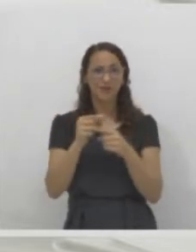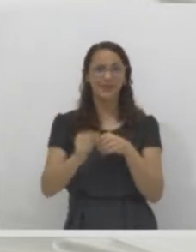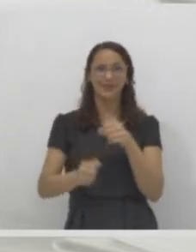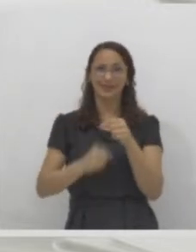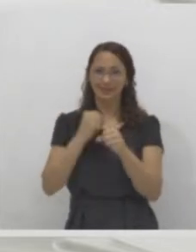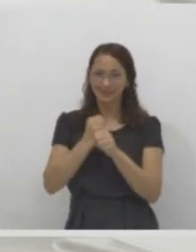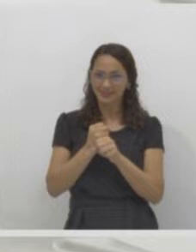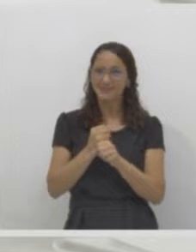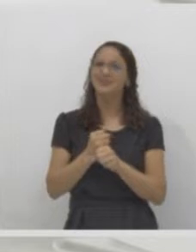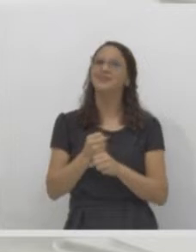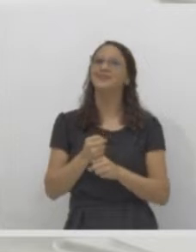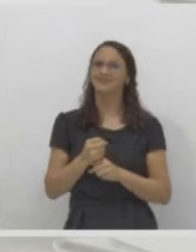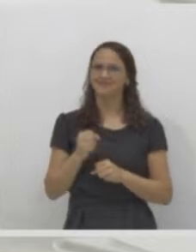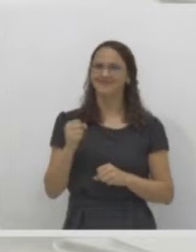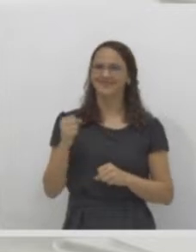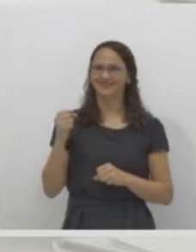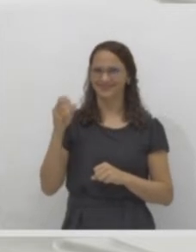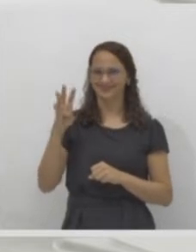ok? Mais uma questão?